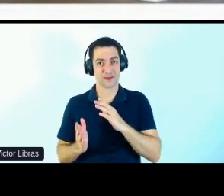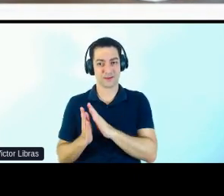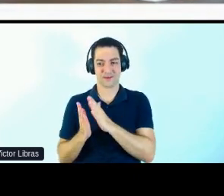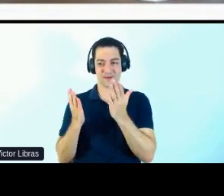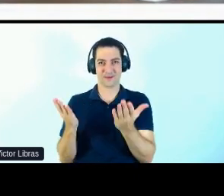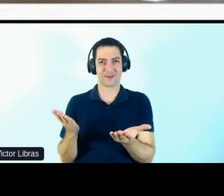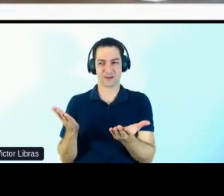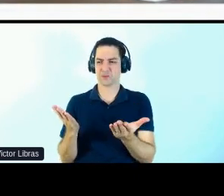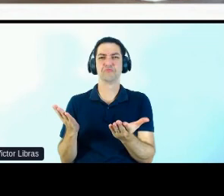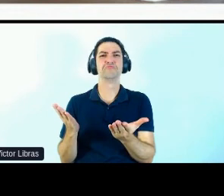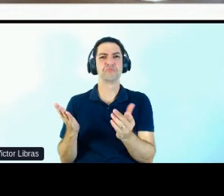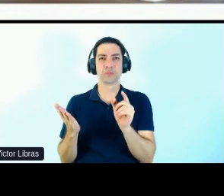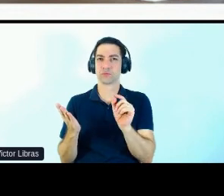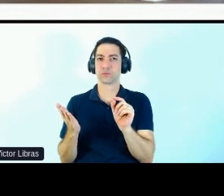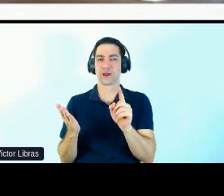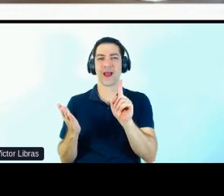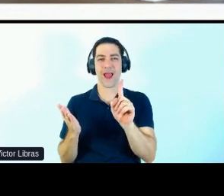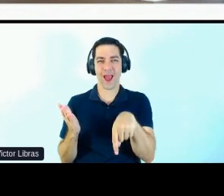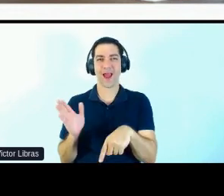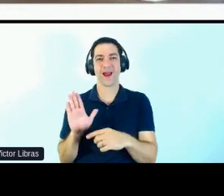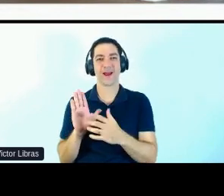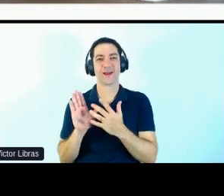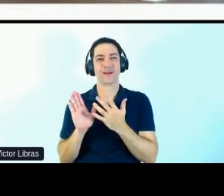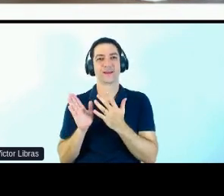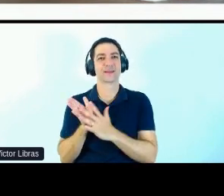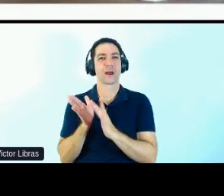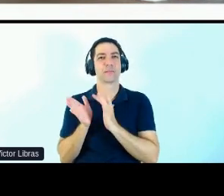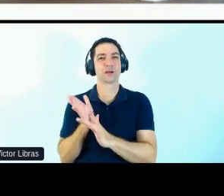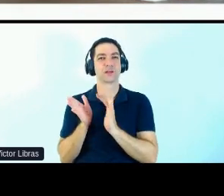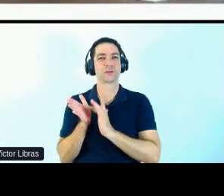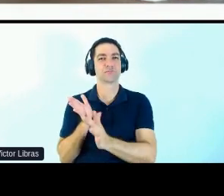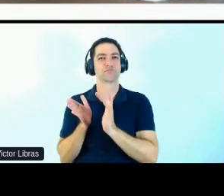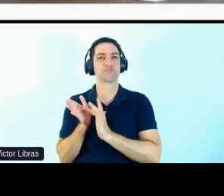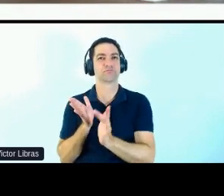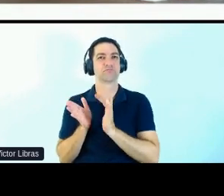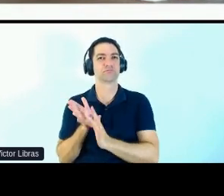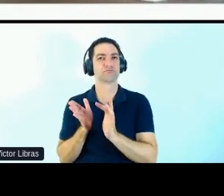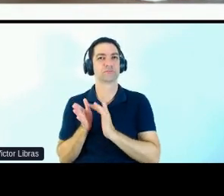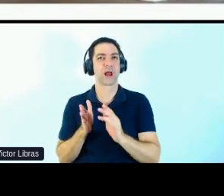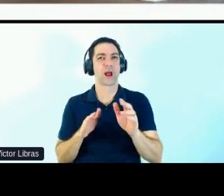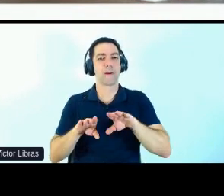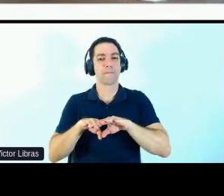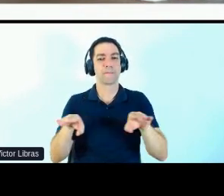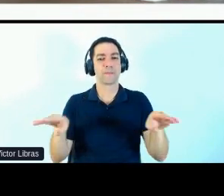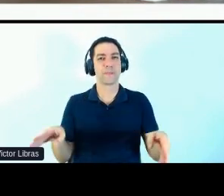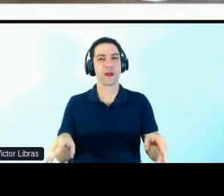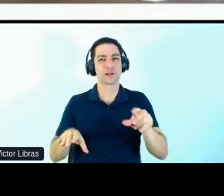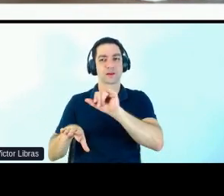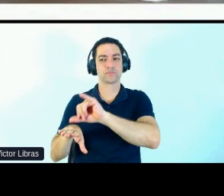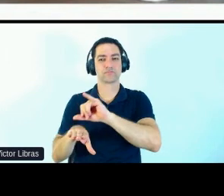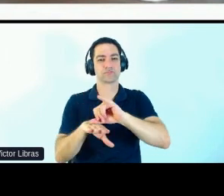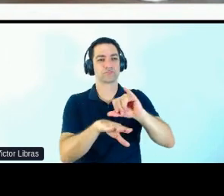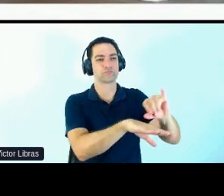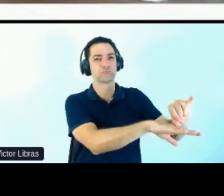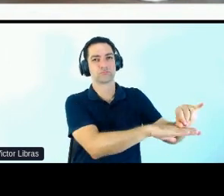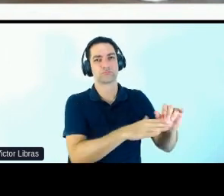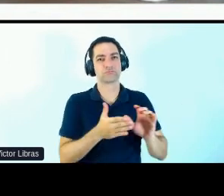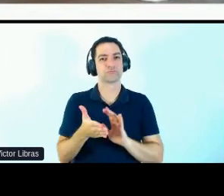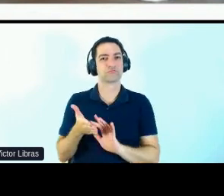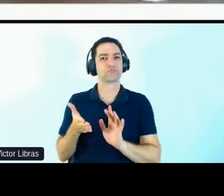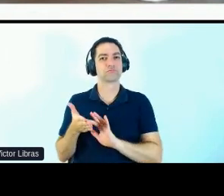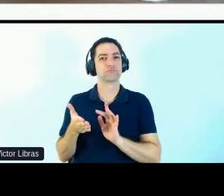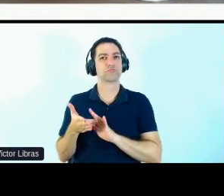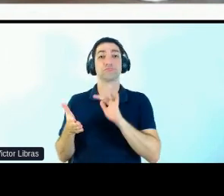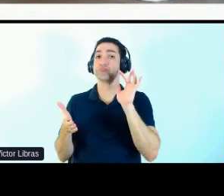nas mesas. E ali você faz tipo como uma compra